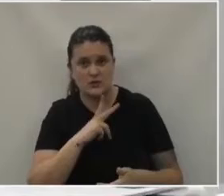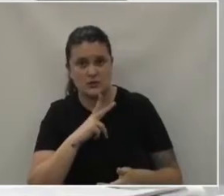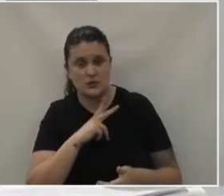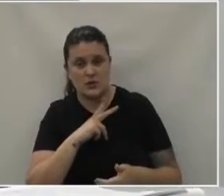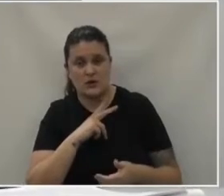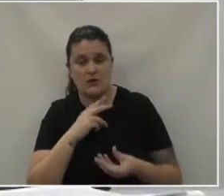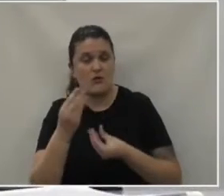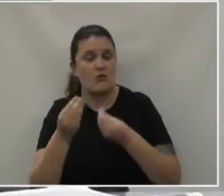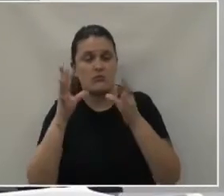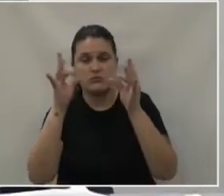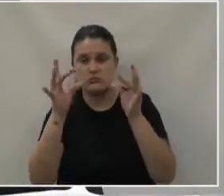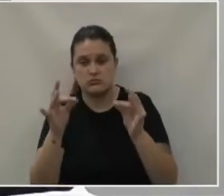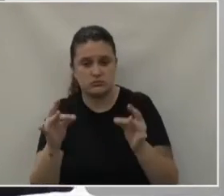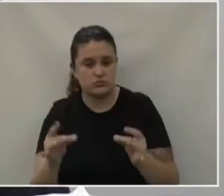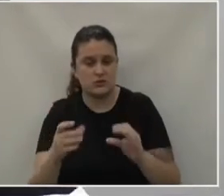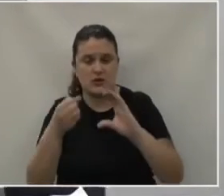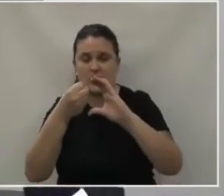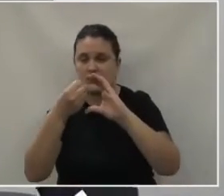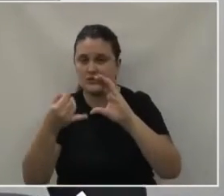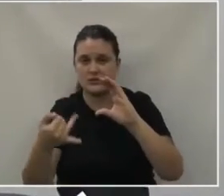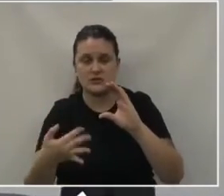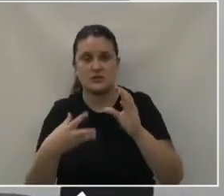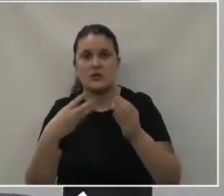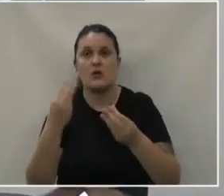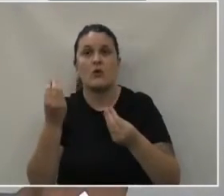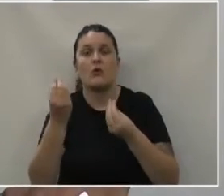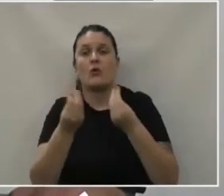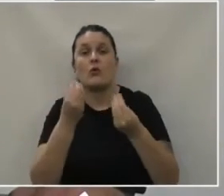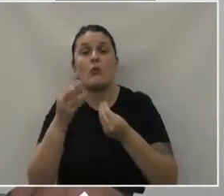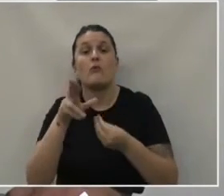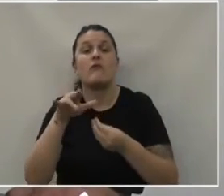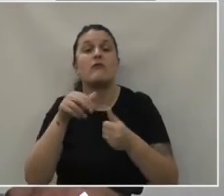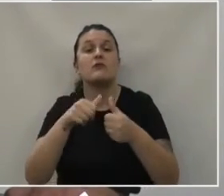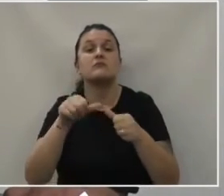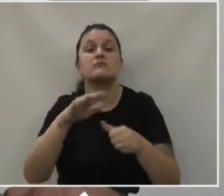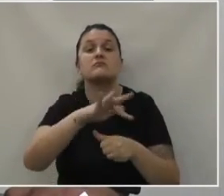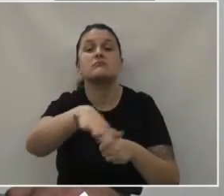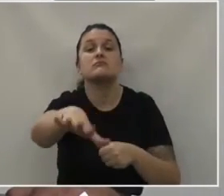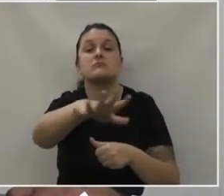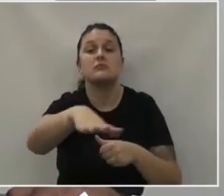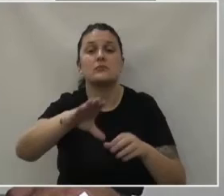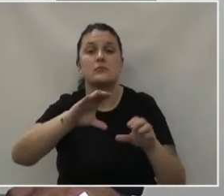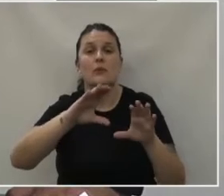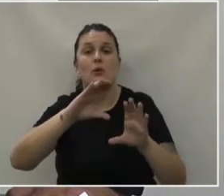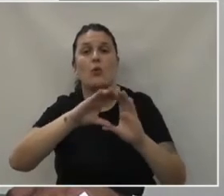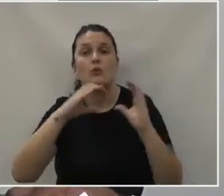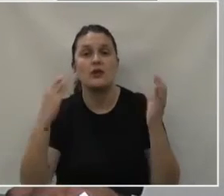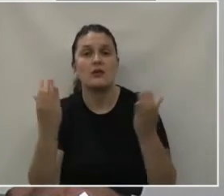questão da nossa população, do cidadão, que realmente não vai poder ficar